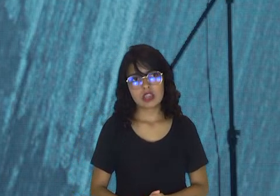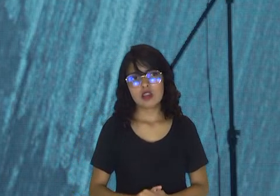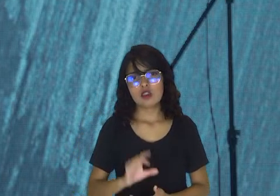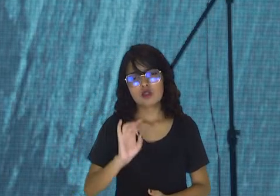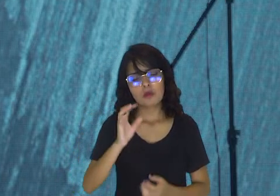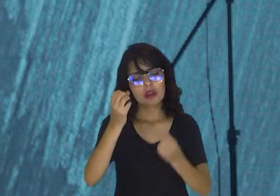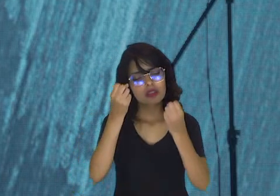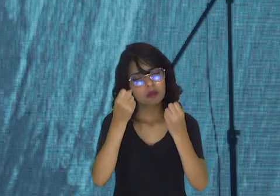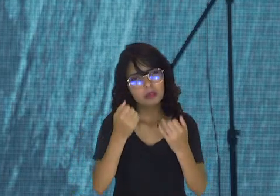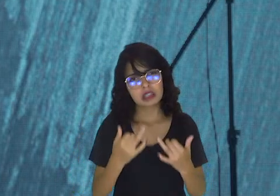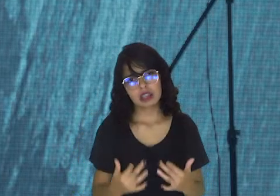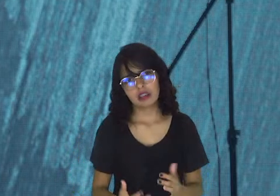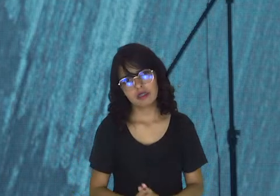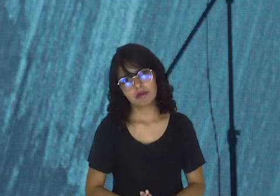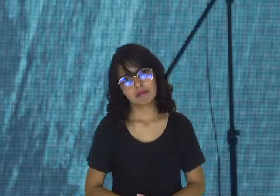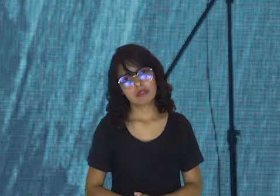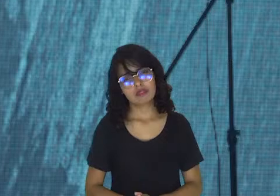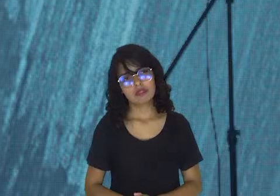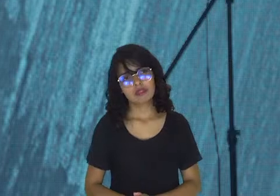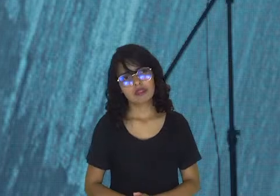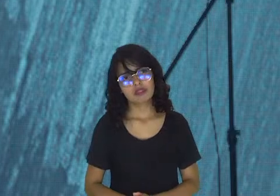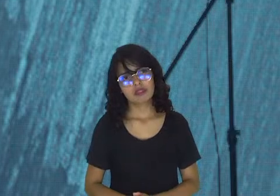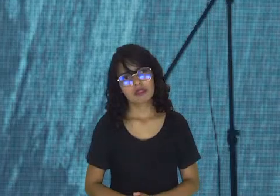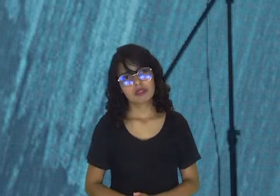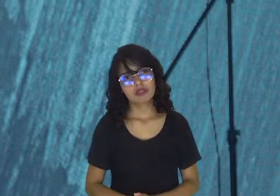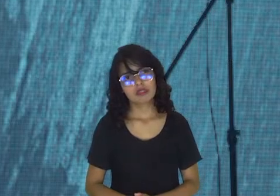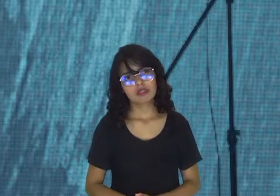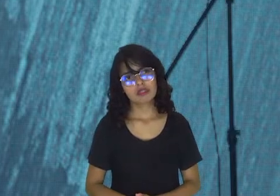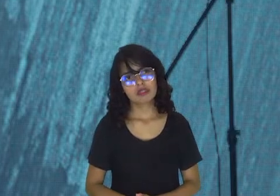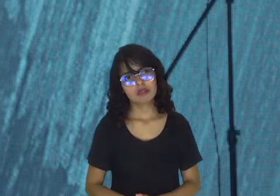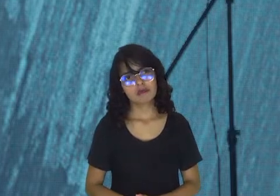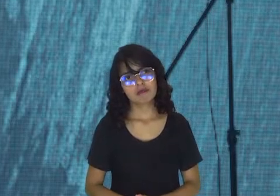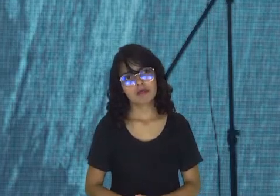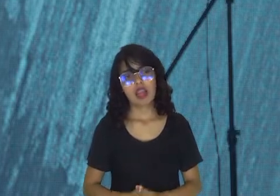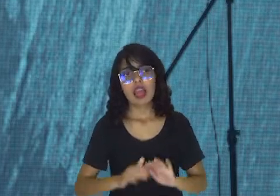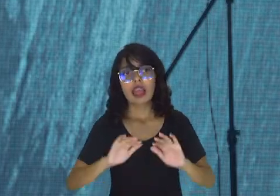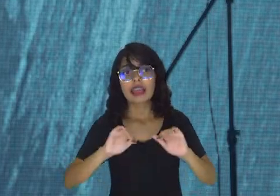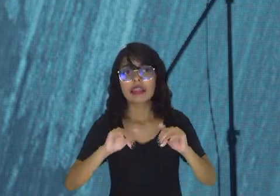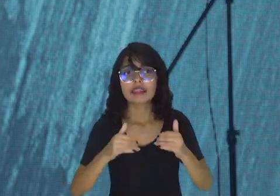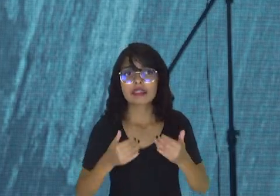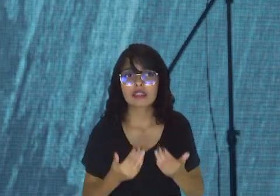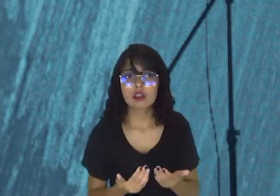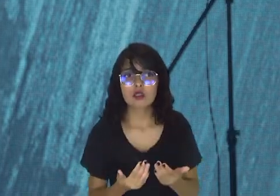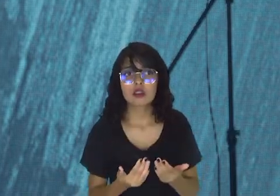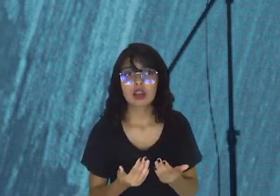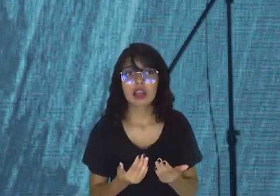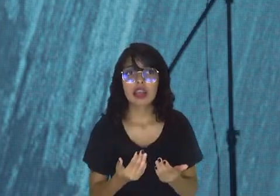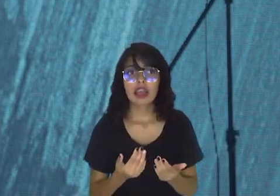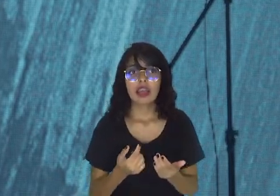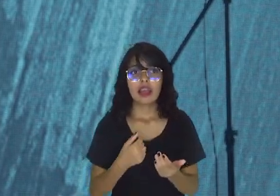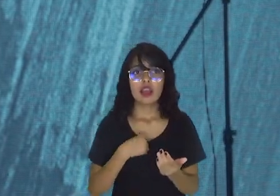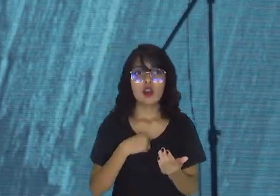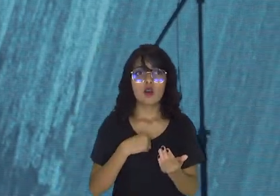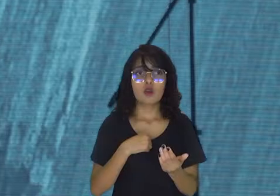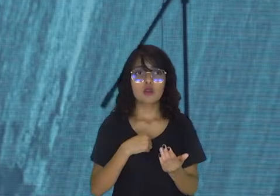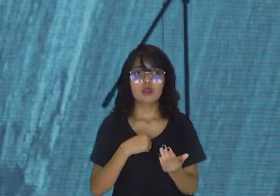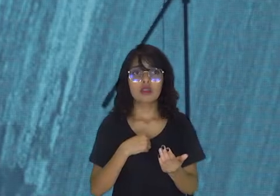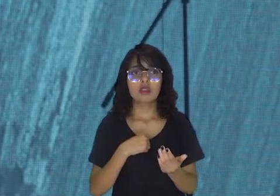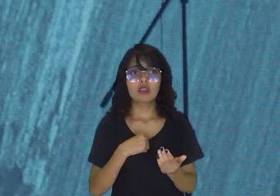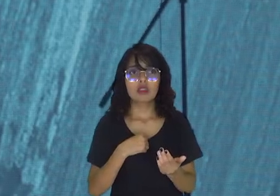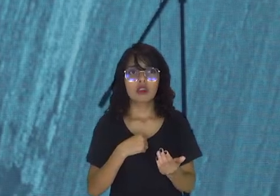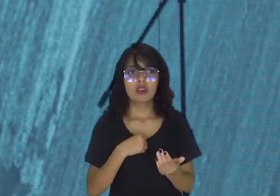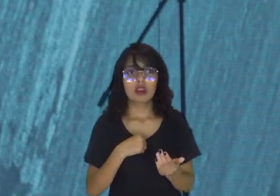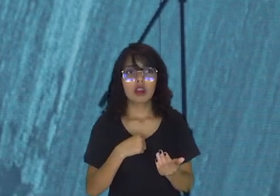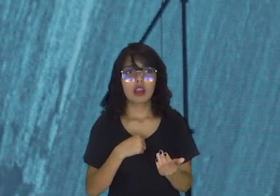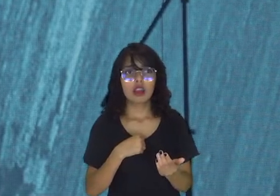e 3 segundos hoje. E ainda vou fazer novamente, porque me comprometi de, no mínimo, fazermos eu e a